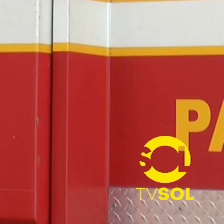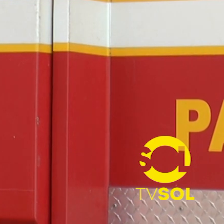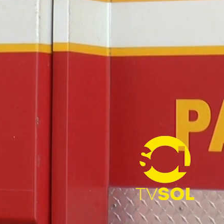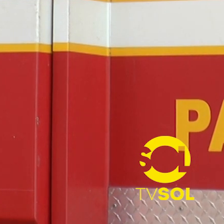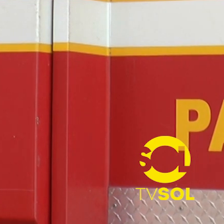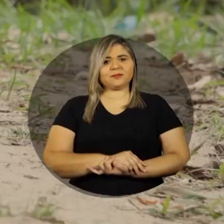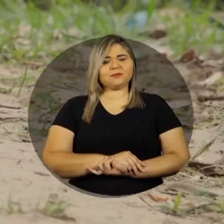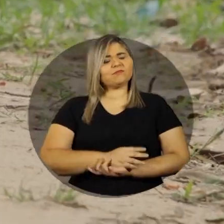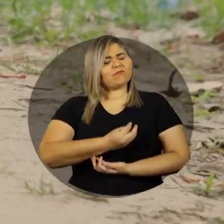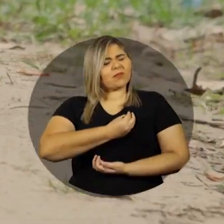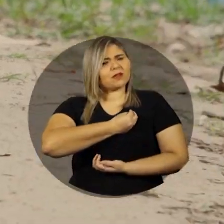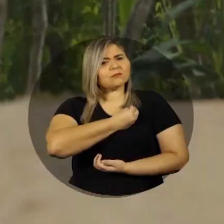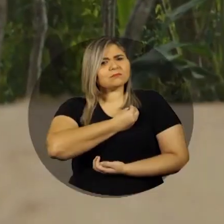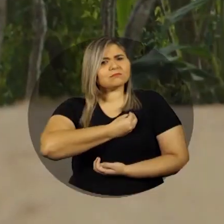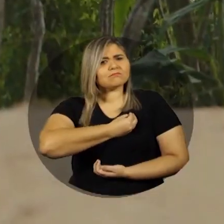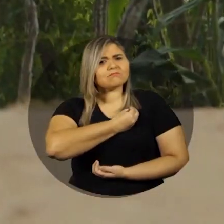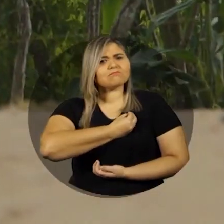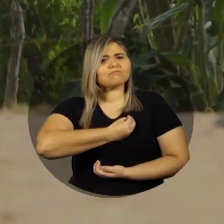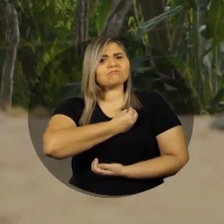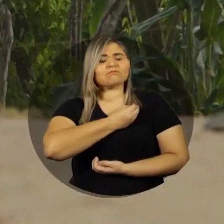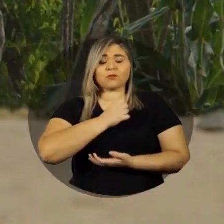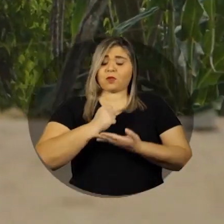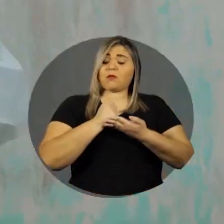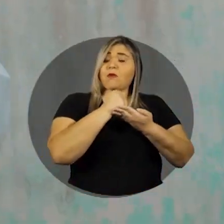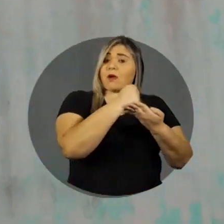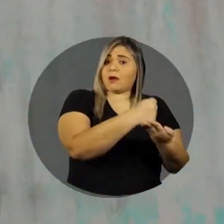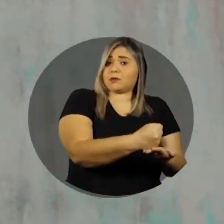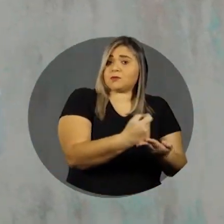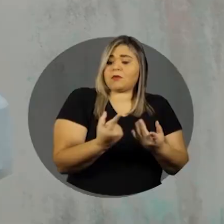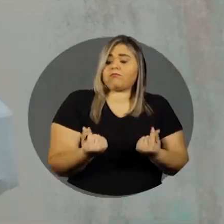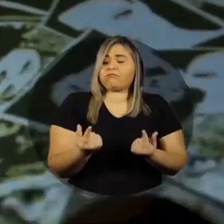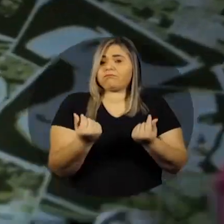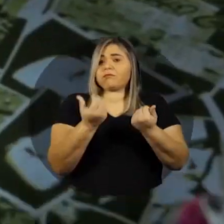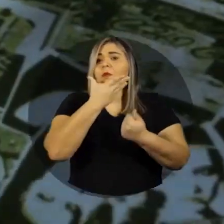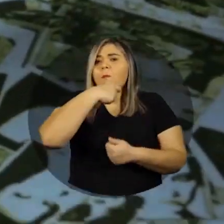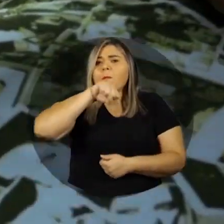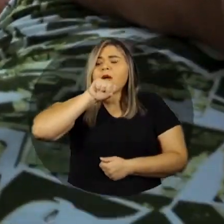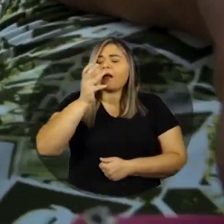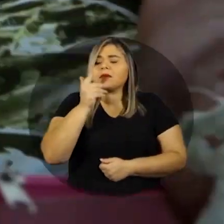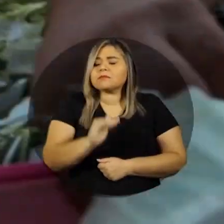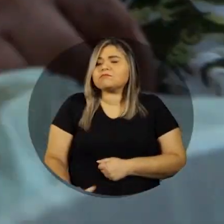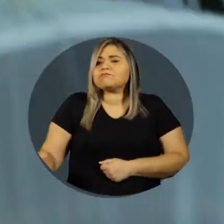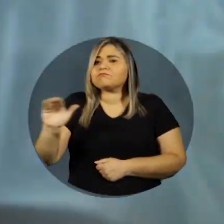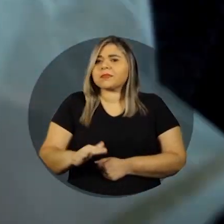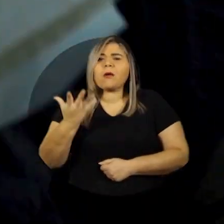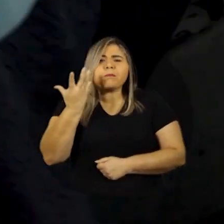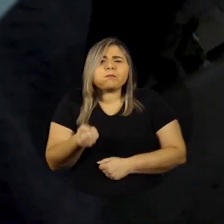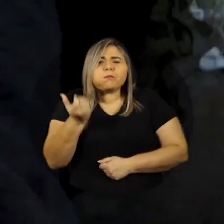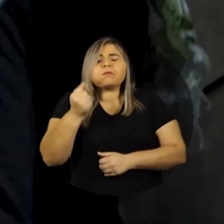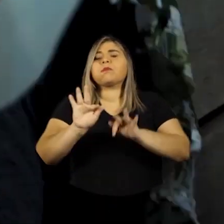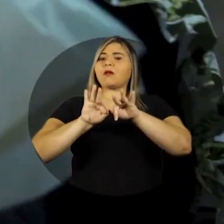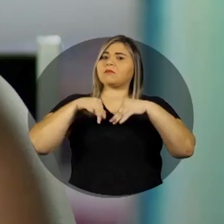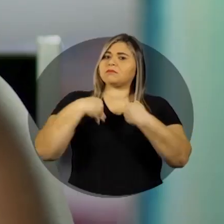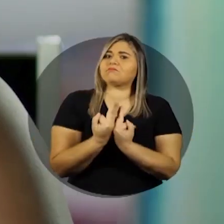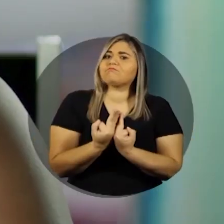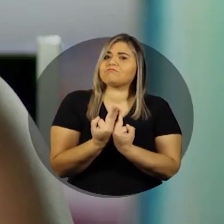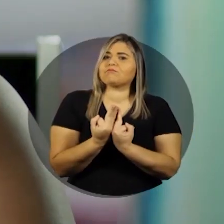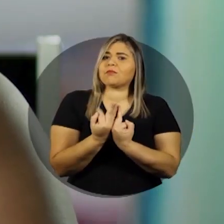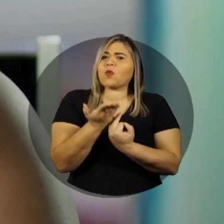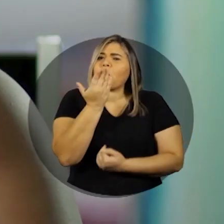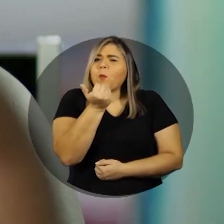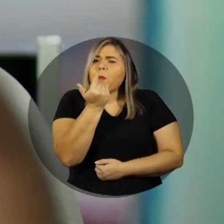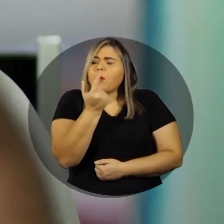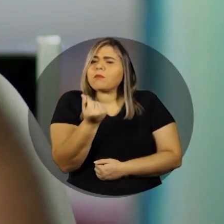punidos por essa com duas sobrevivo e uma renda do Pai das crianças e da Bolsa Família